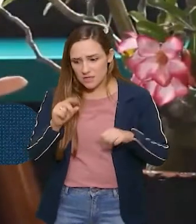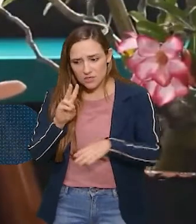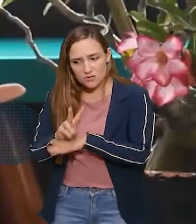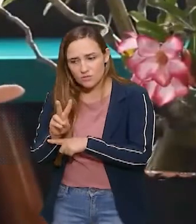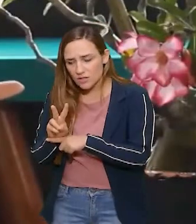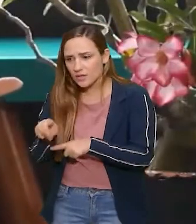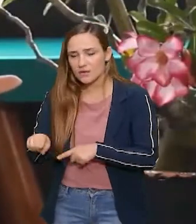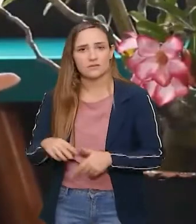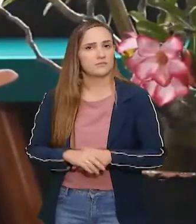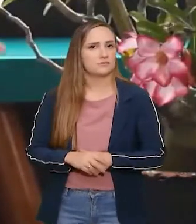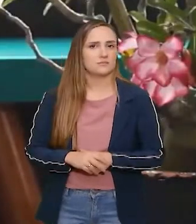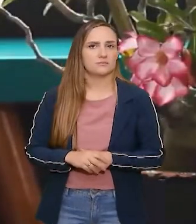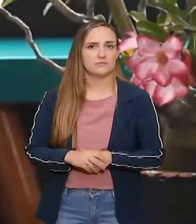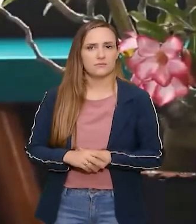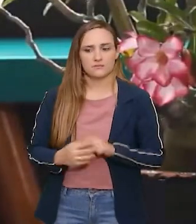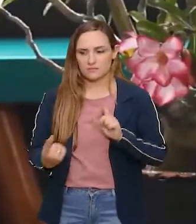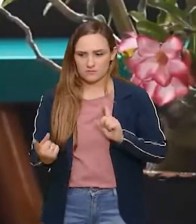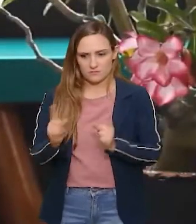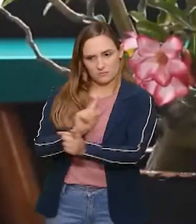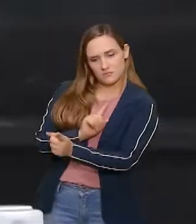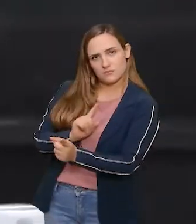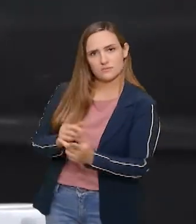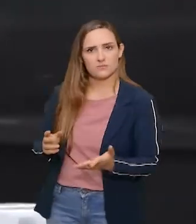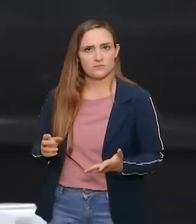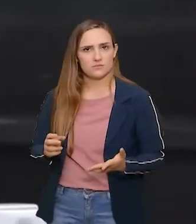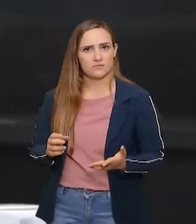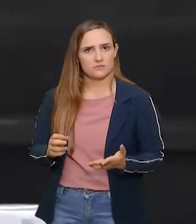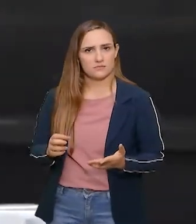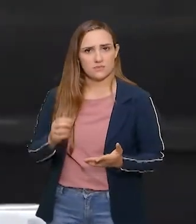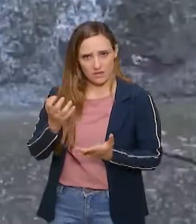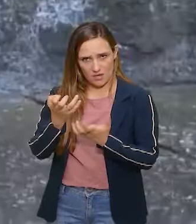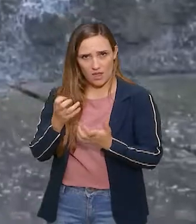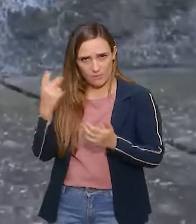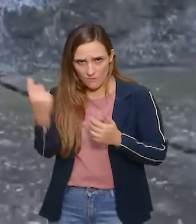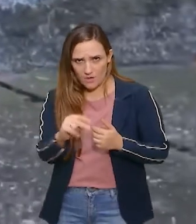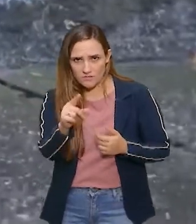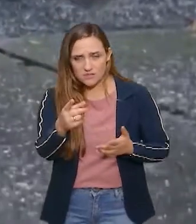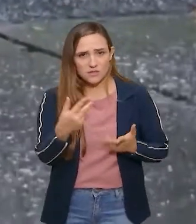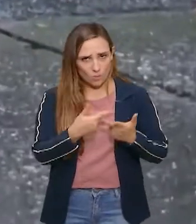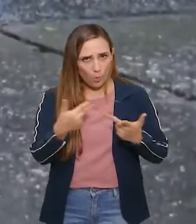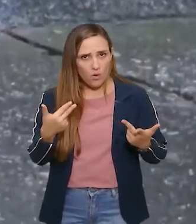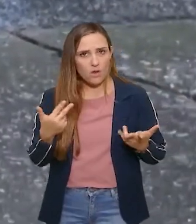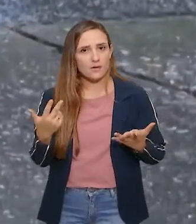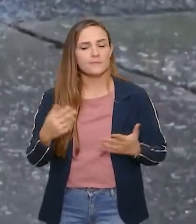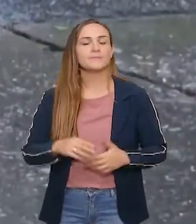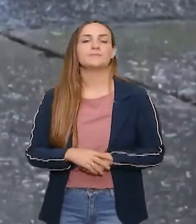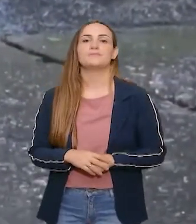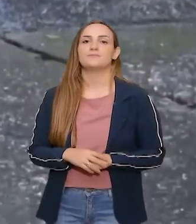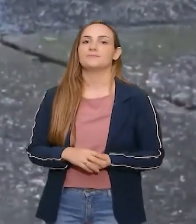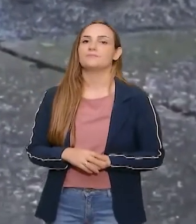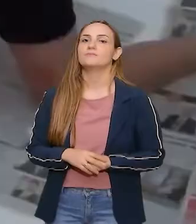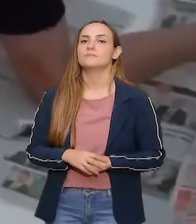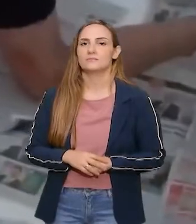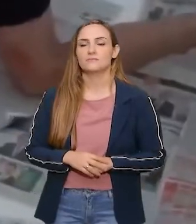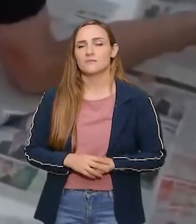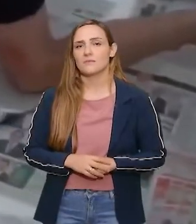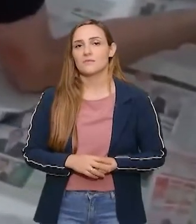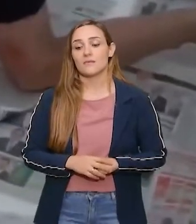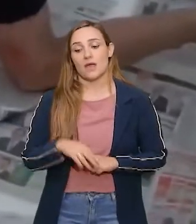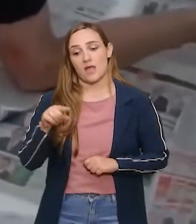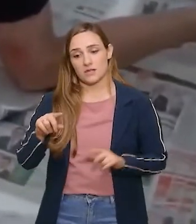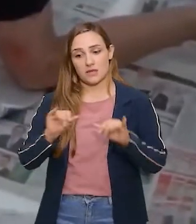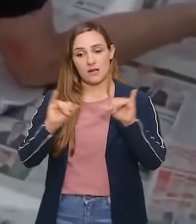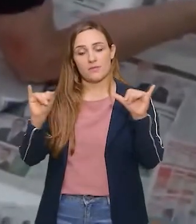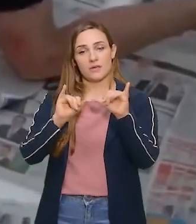não tem voz, a não ser as nossas. Troca de lugar. Não faz para o outro que você não gostaria que fizesse com você. A campanha